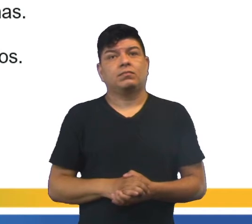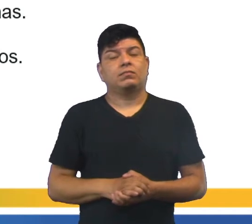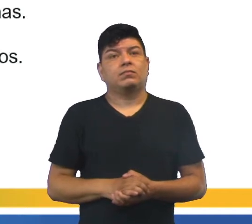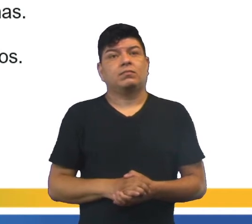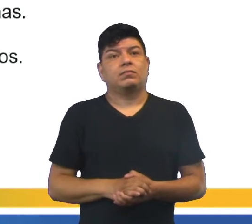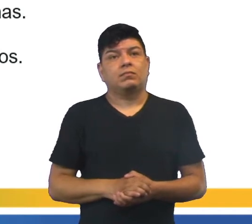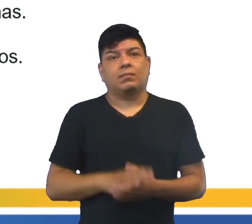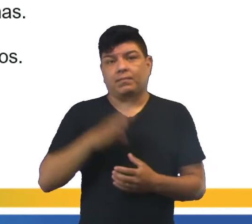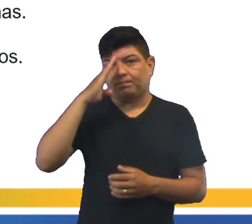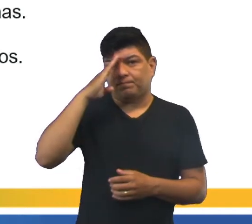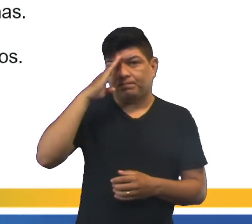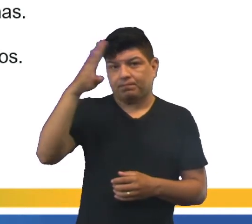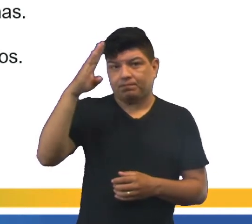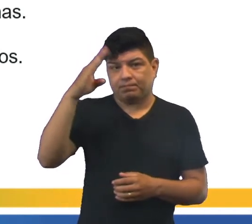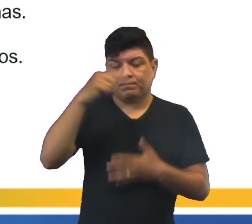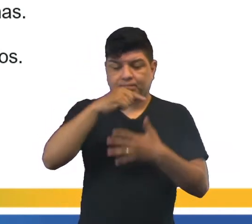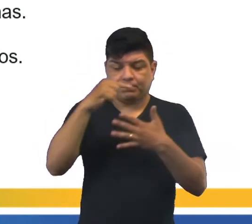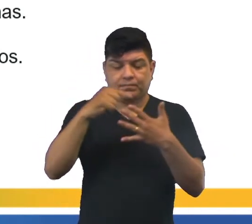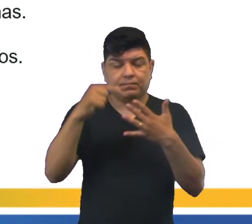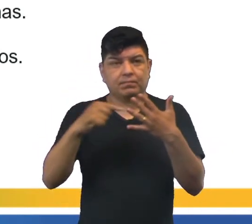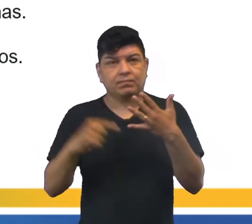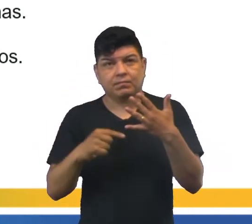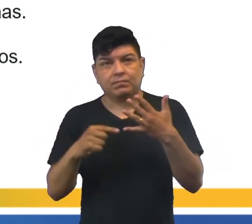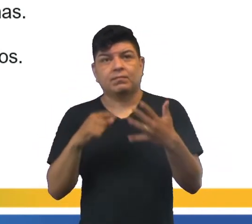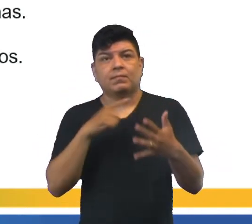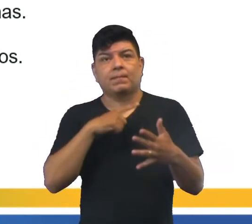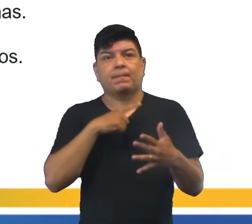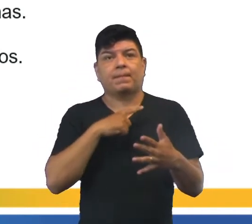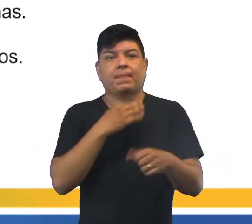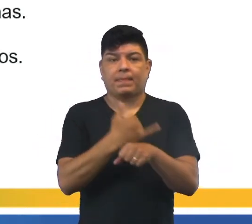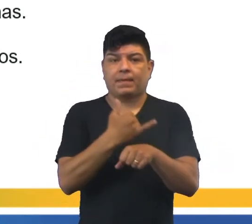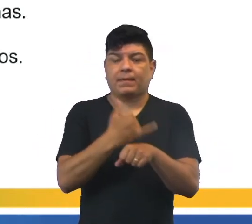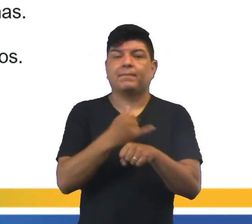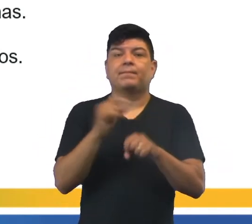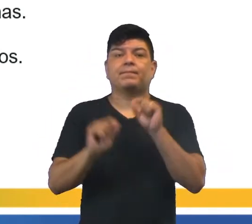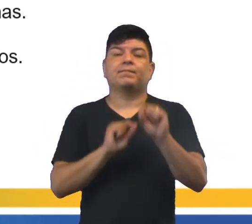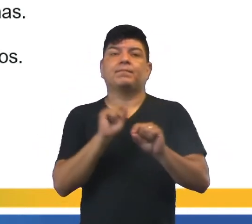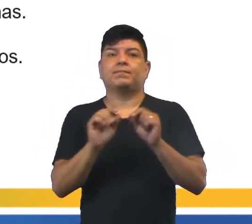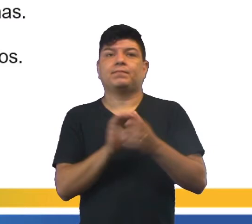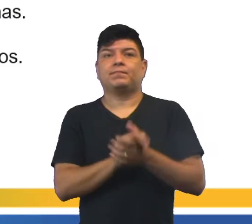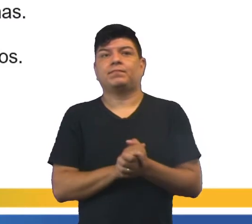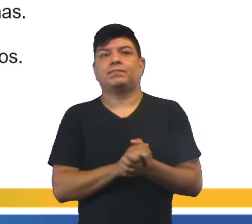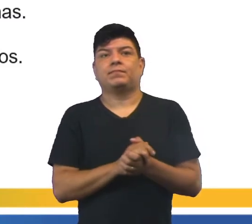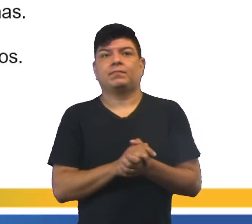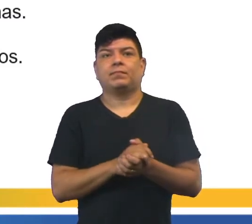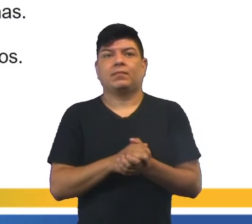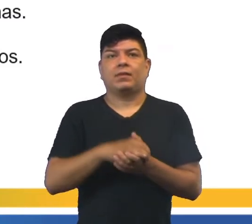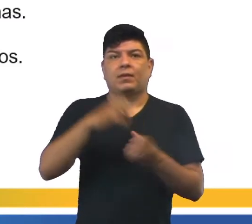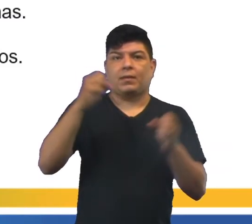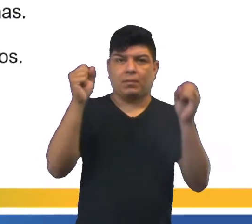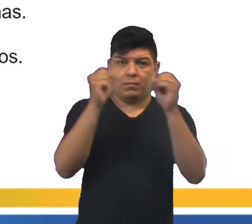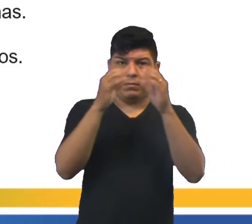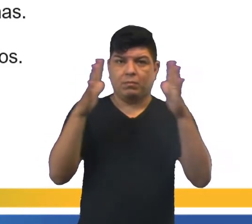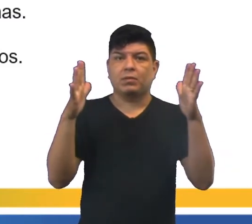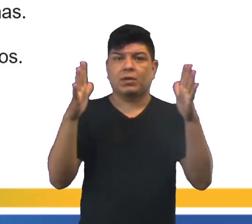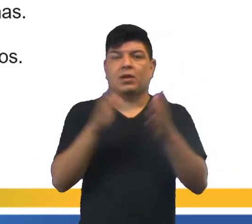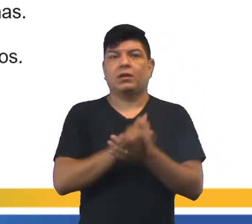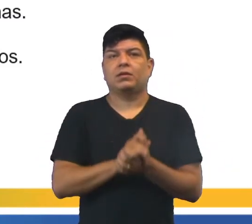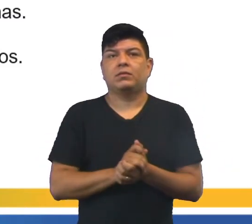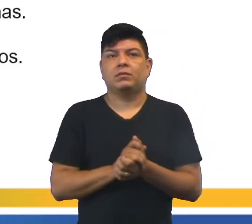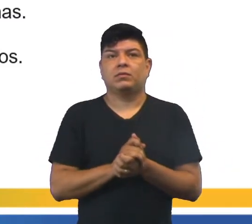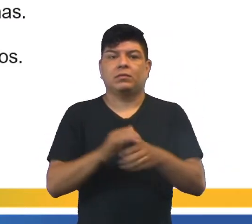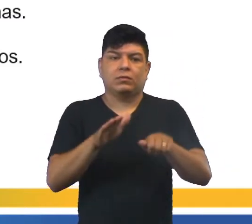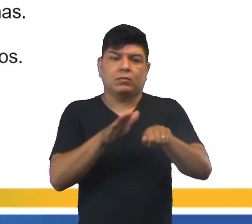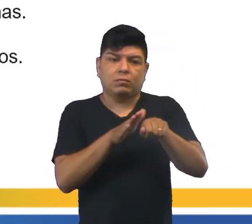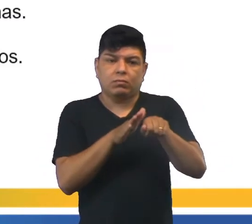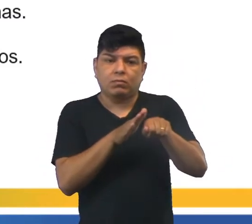Bem, as principais propriedades das substâncias metálicas é que eles possuem brilho, né, quando são